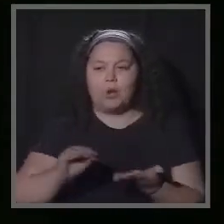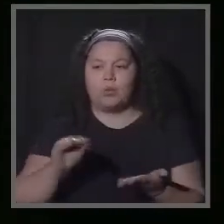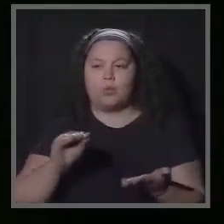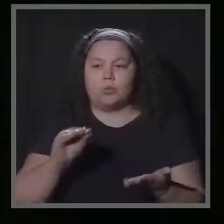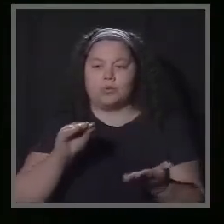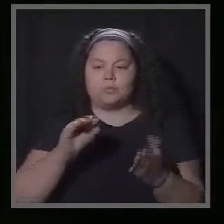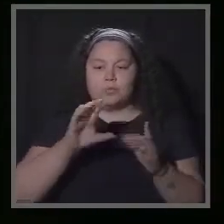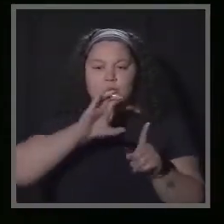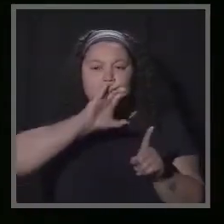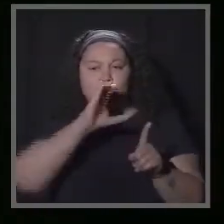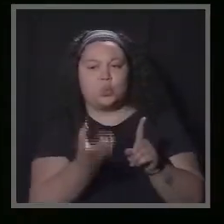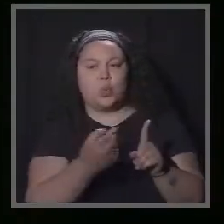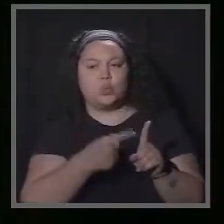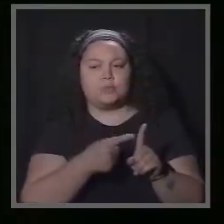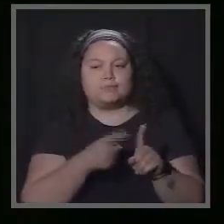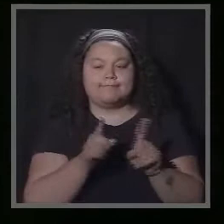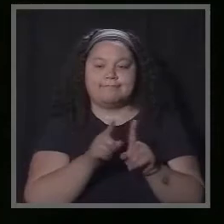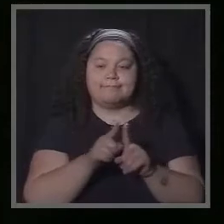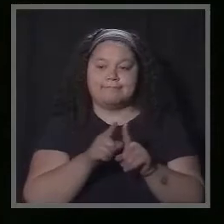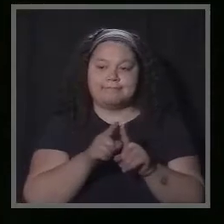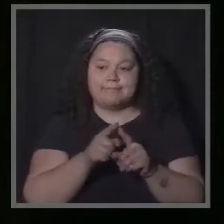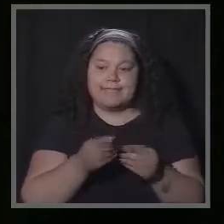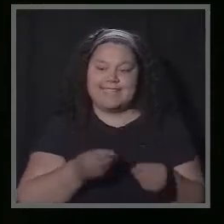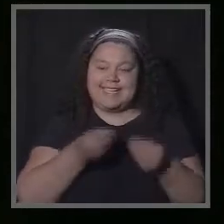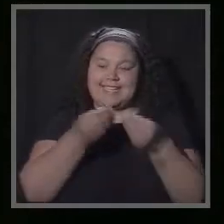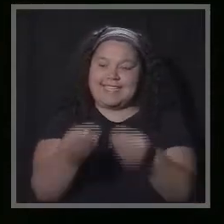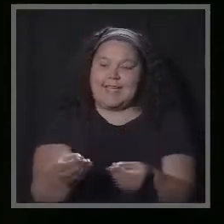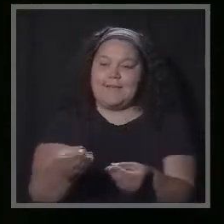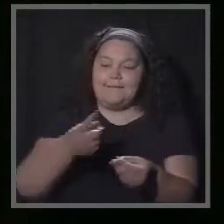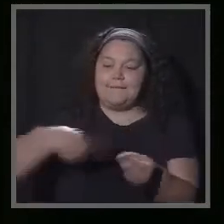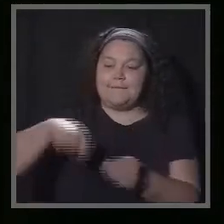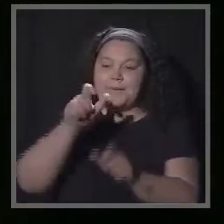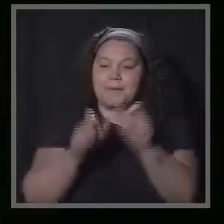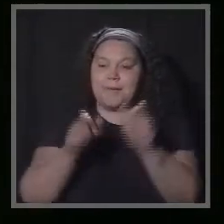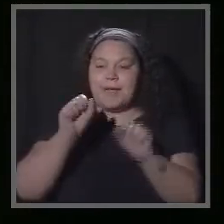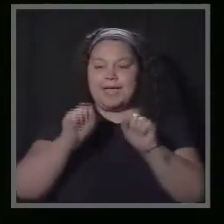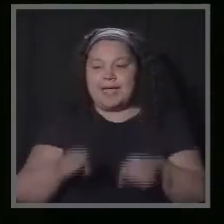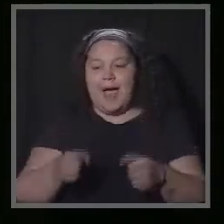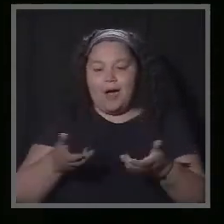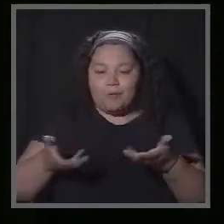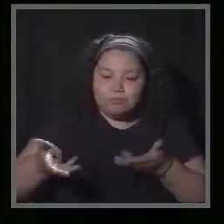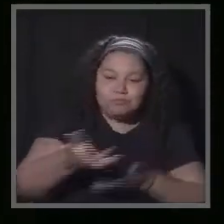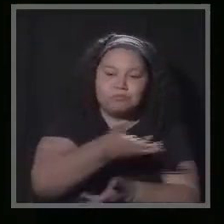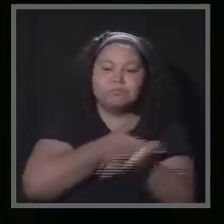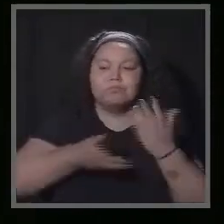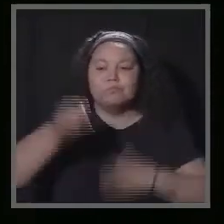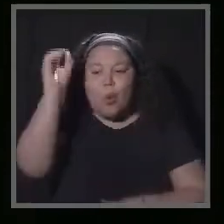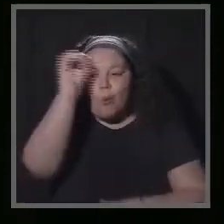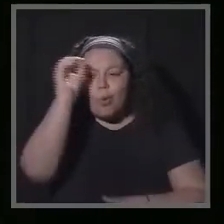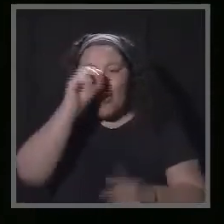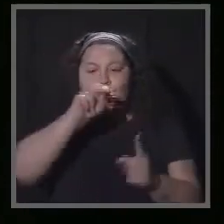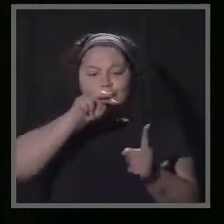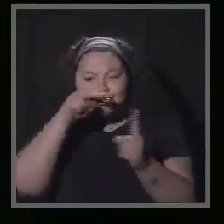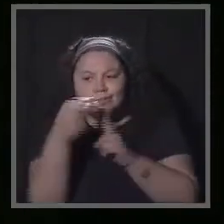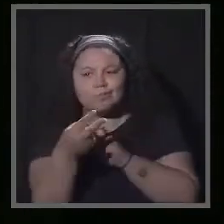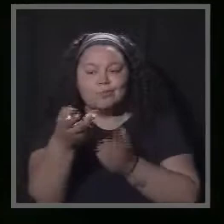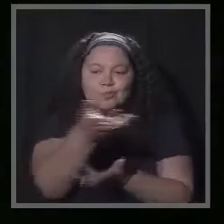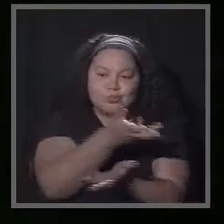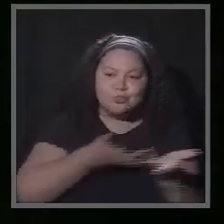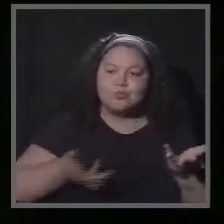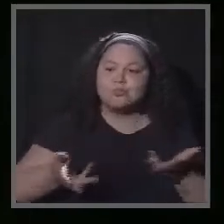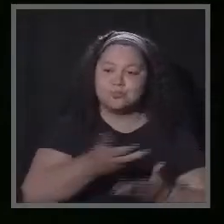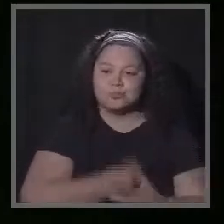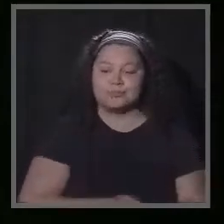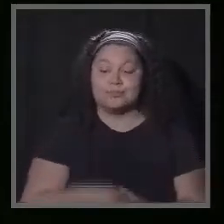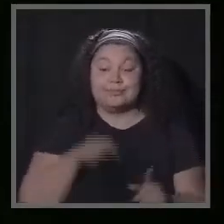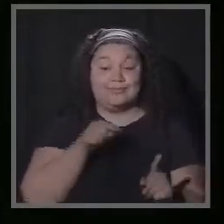A cultura oferece o espaço social para o diálogo, a partilha e a celebração da comunidade. Este